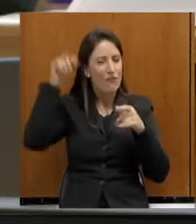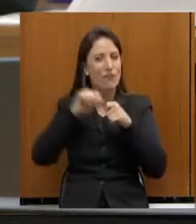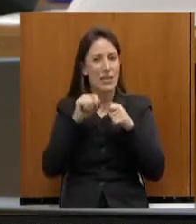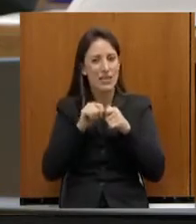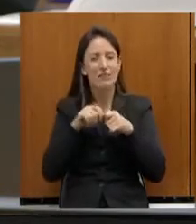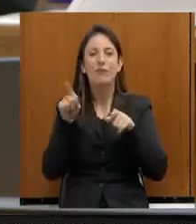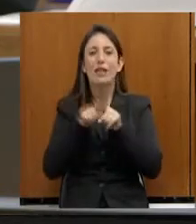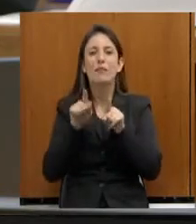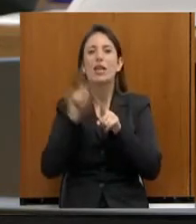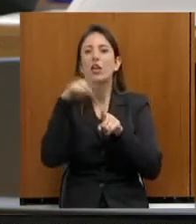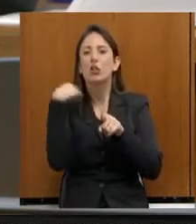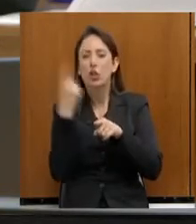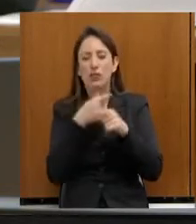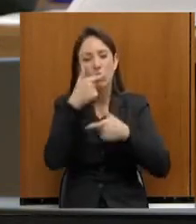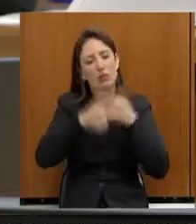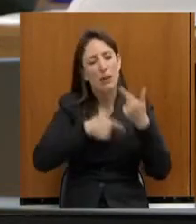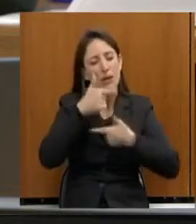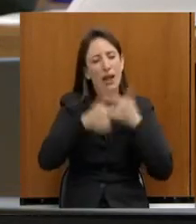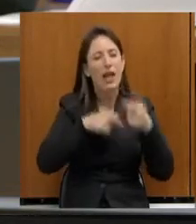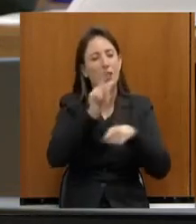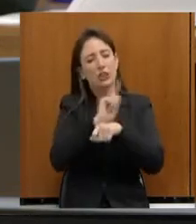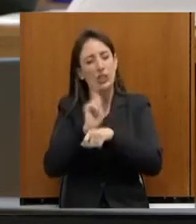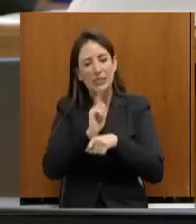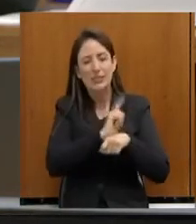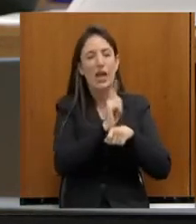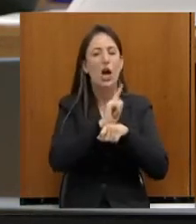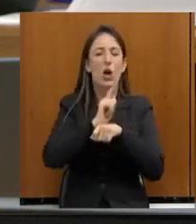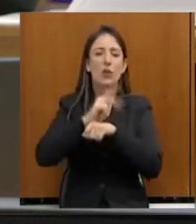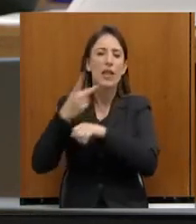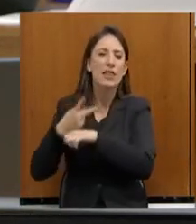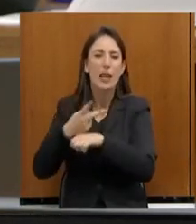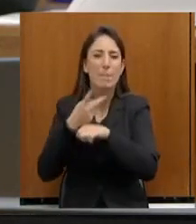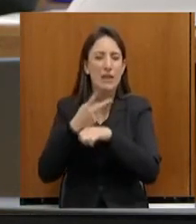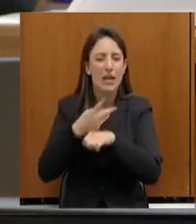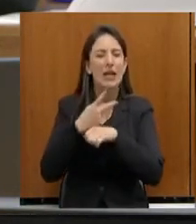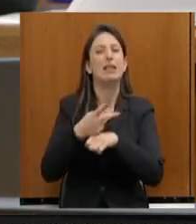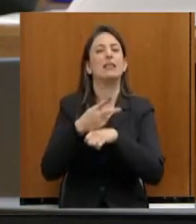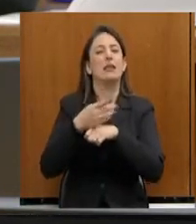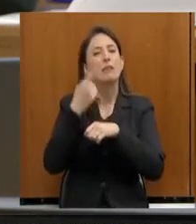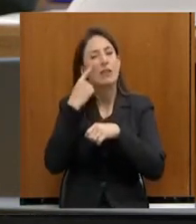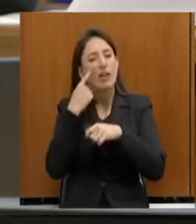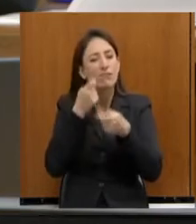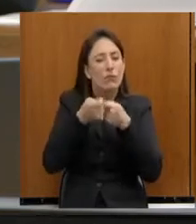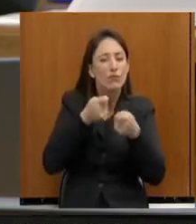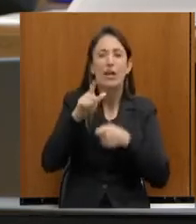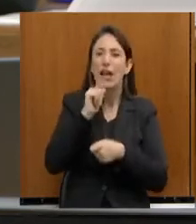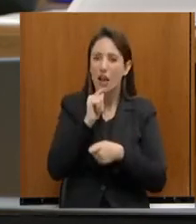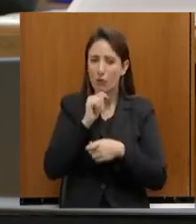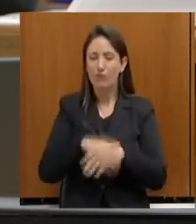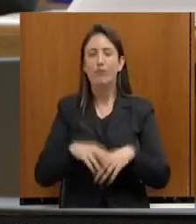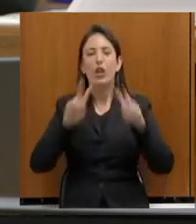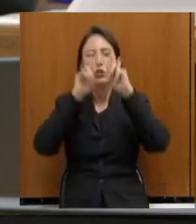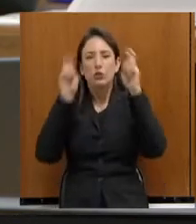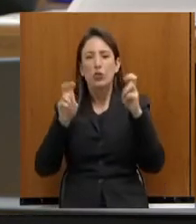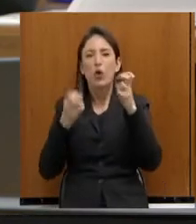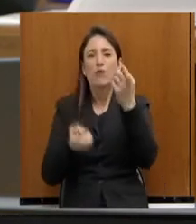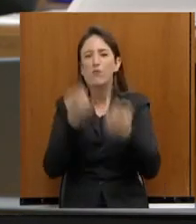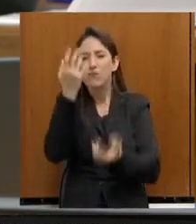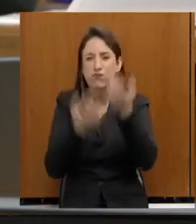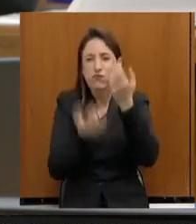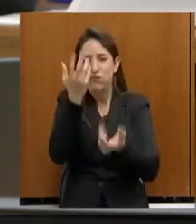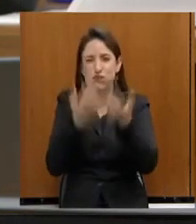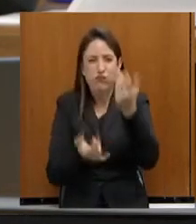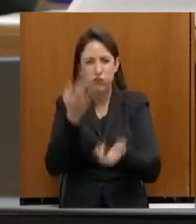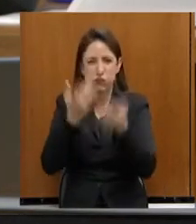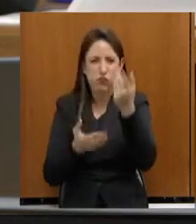gestão da demanda comentando o uso mais eficiente de água em relação aos incêndios florestais Deputado